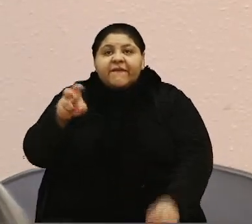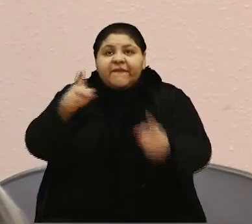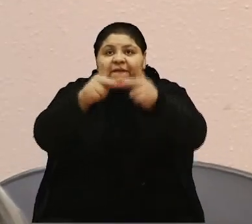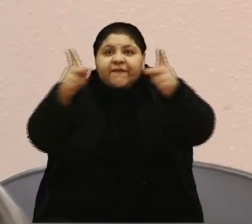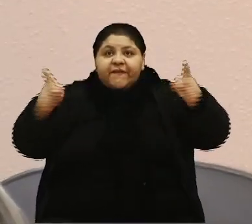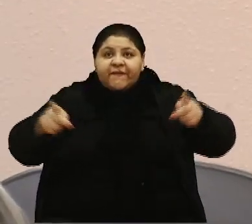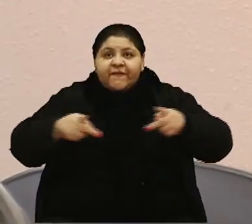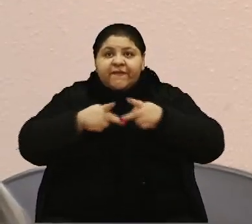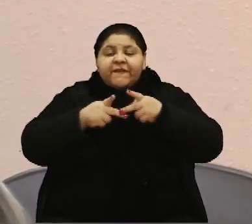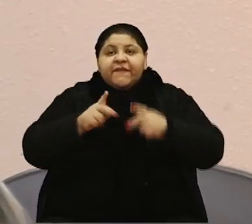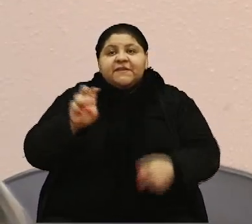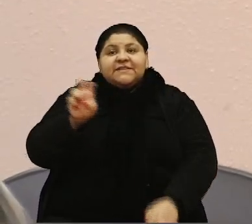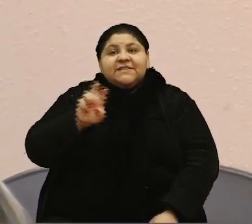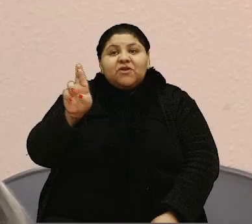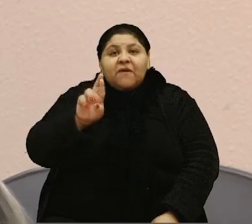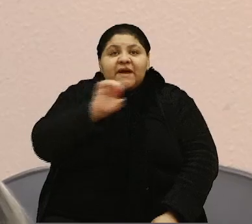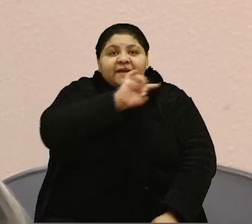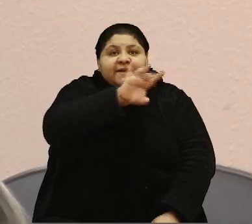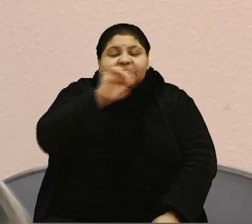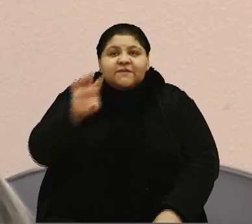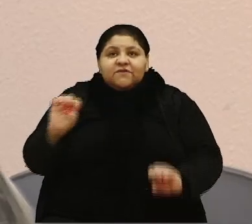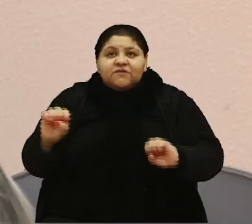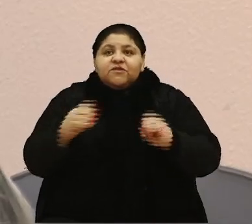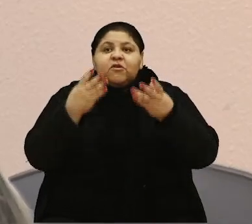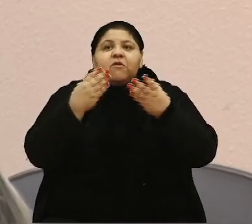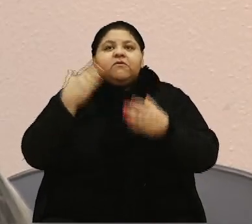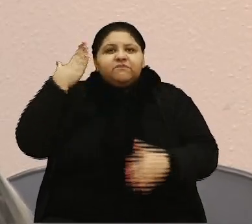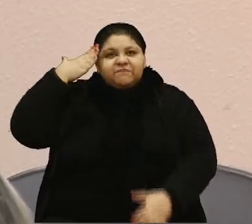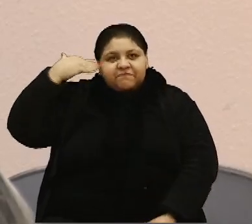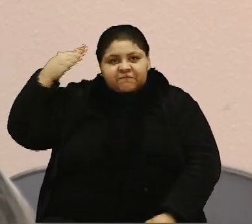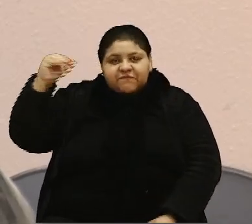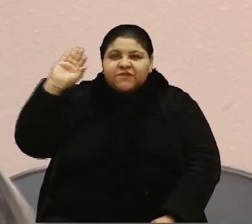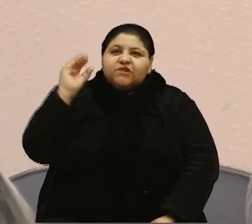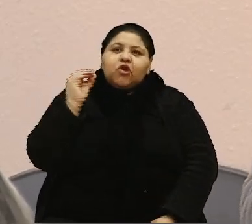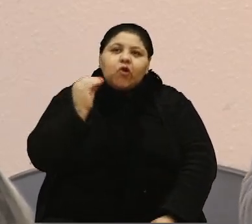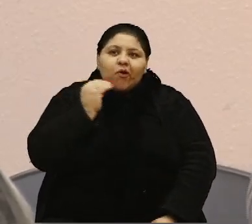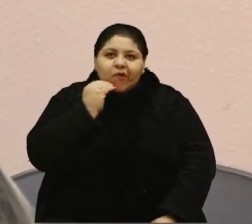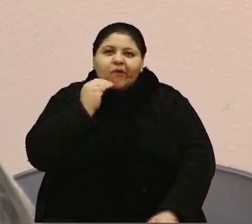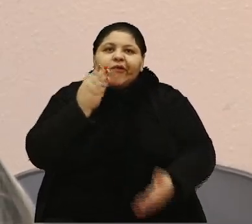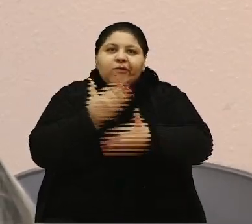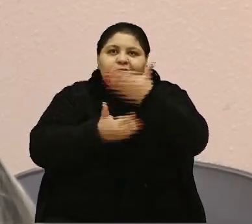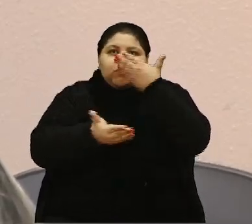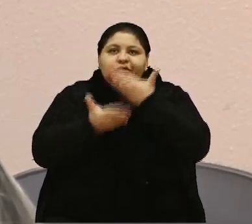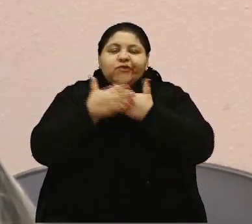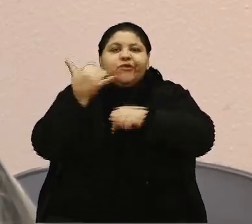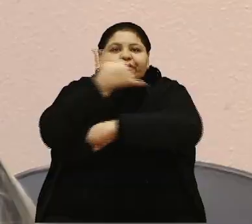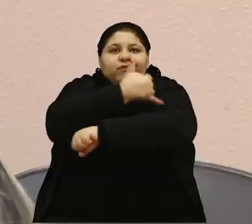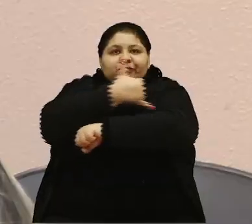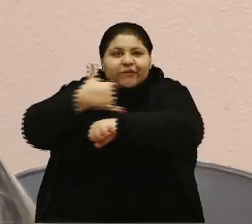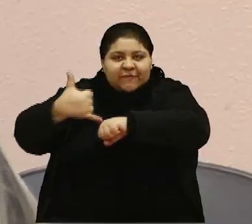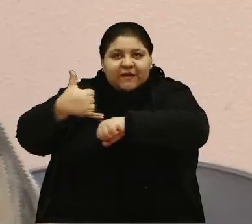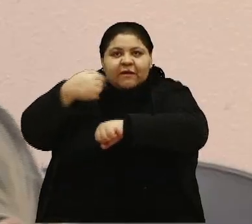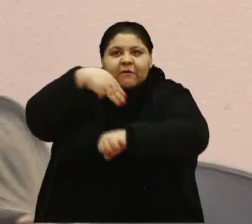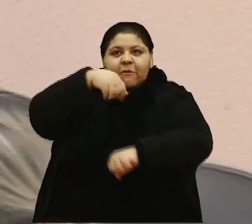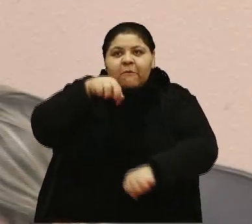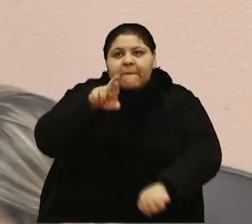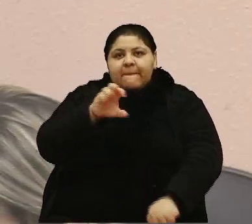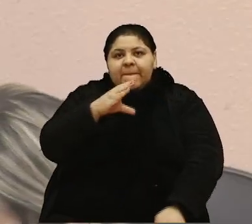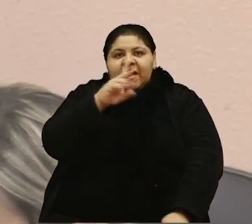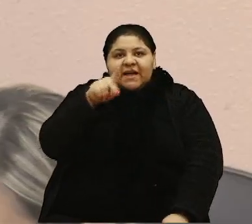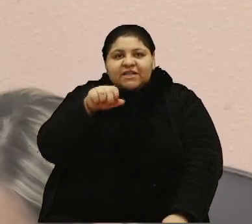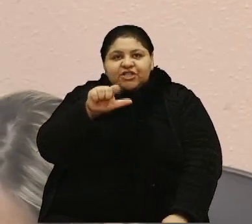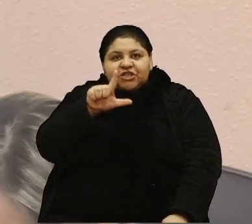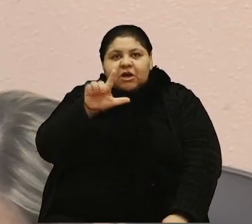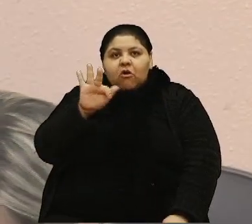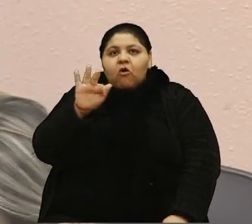no valor de R$5 cada uma. O evento foi um sucesso e, com certeza, todos que passaram pela Marechal Floriano viram o grande